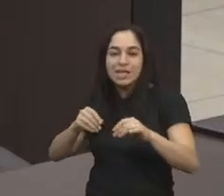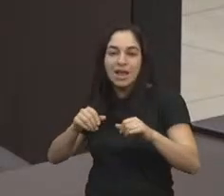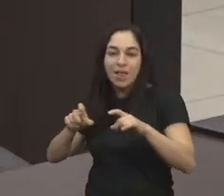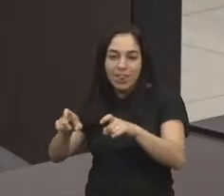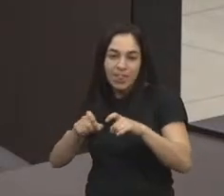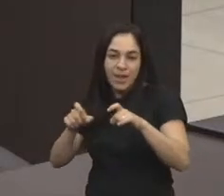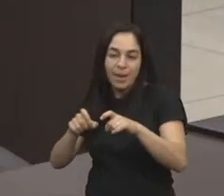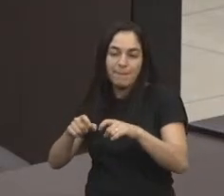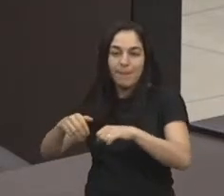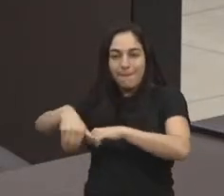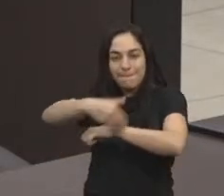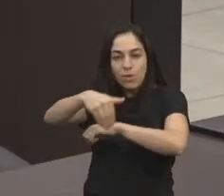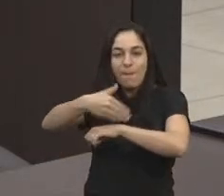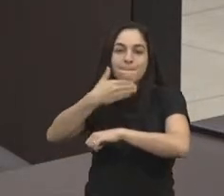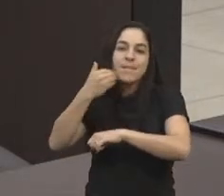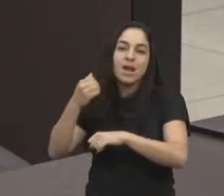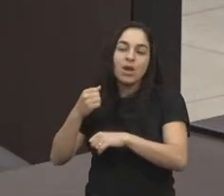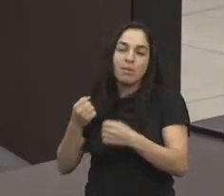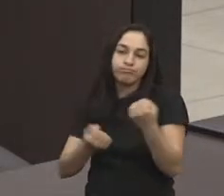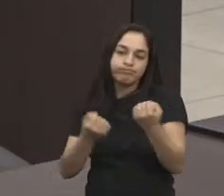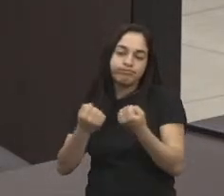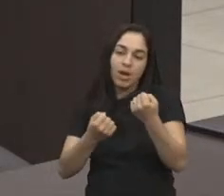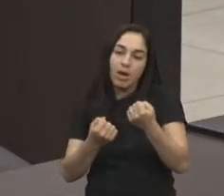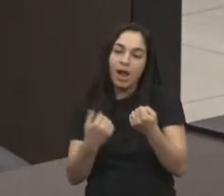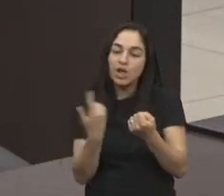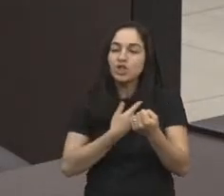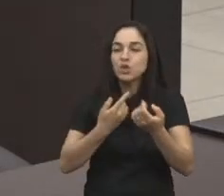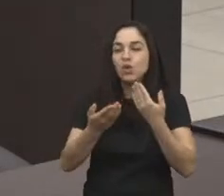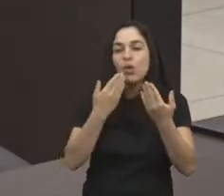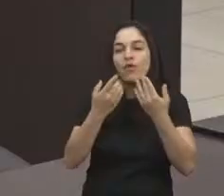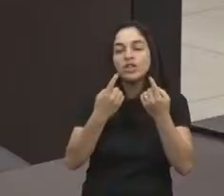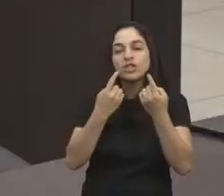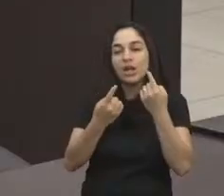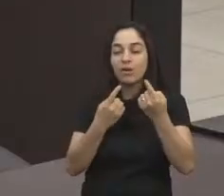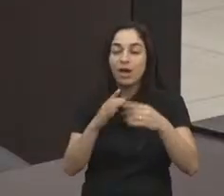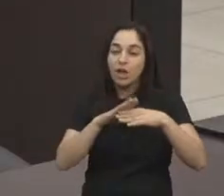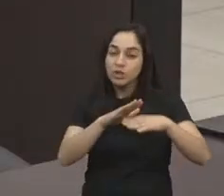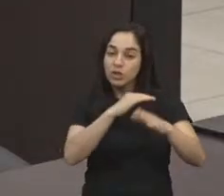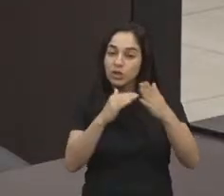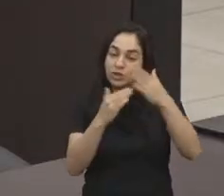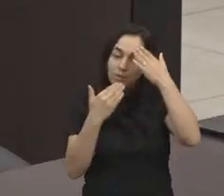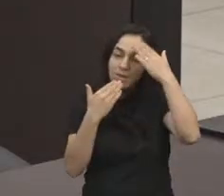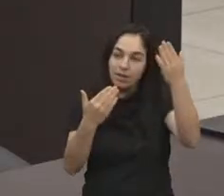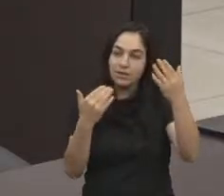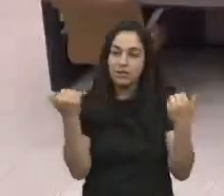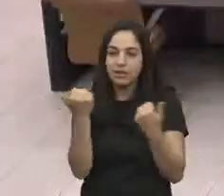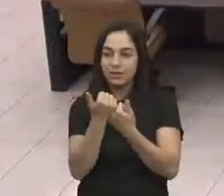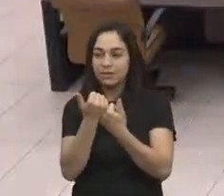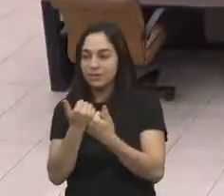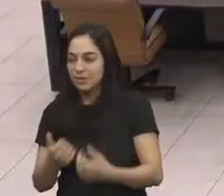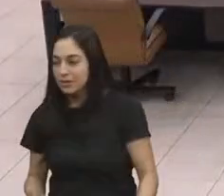questão de sentar e conversar para a gente ter esse bom diálogo aí dentro da cidade. Vai estar ajudando a todos aí. Tá? Muito obrigado aí vocês.